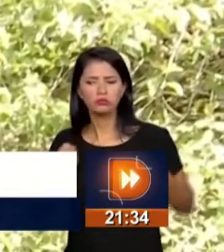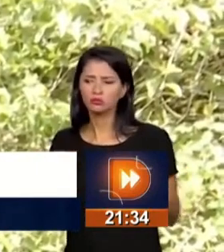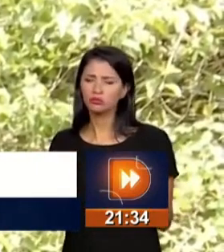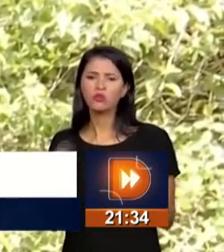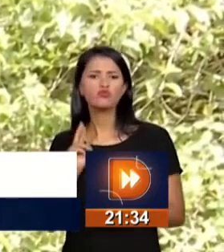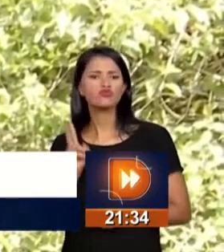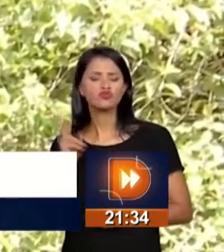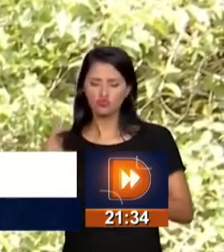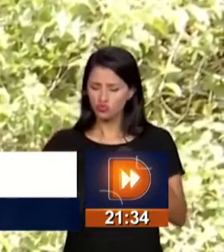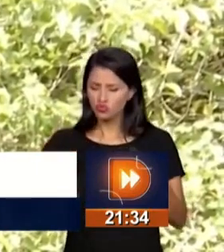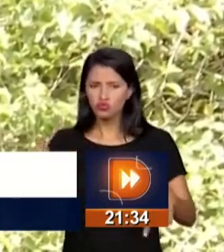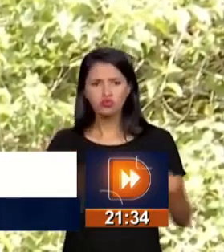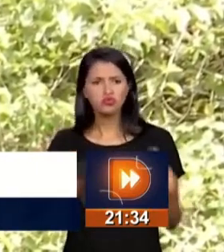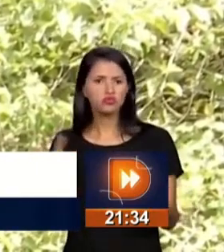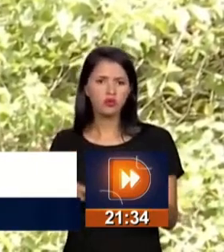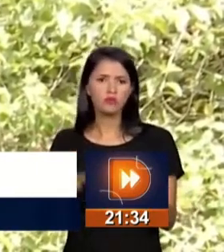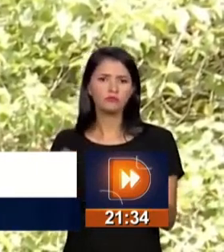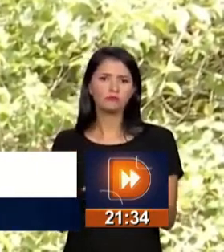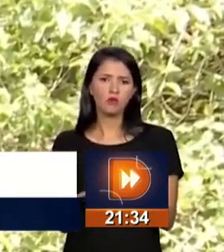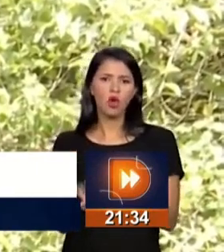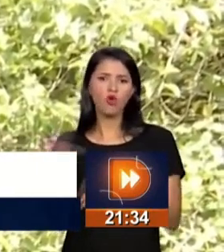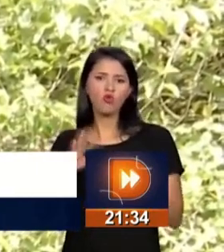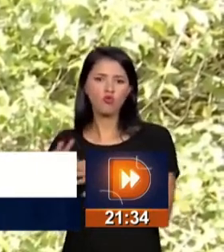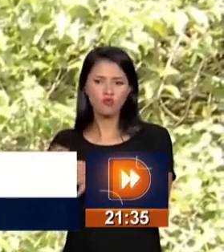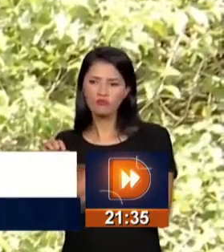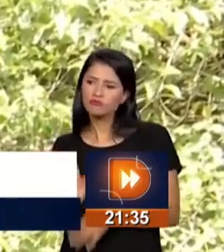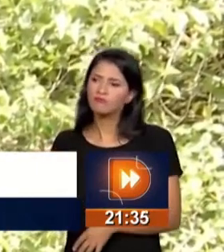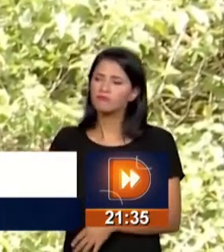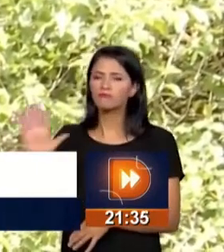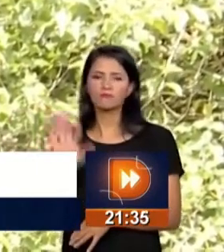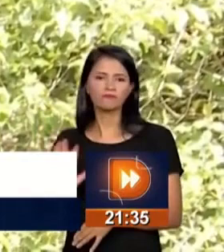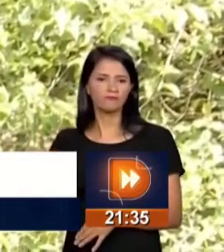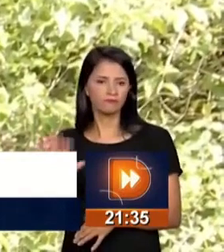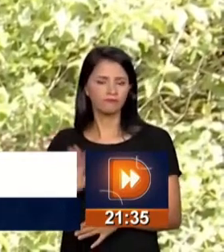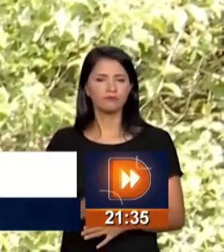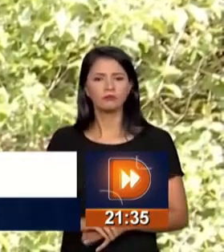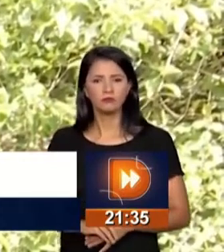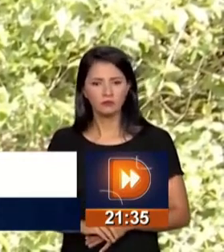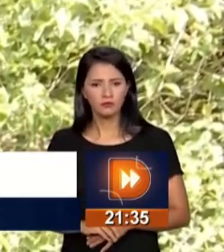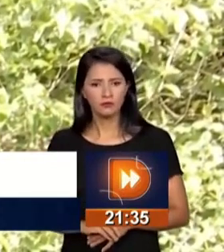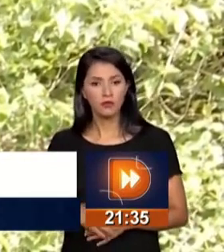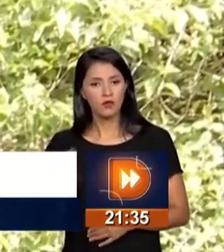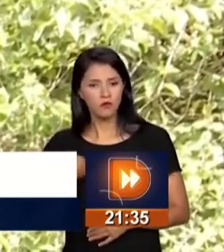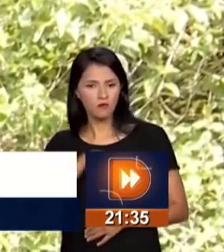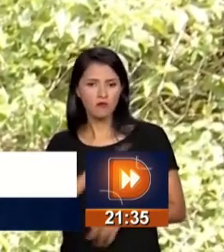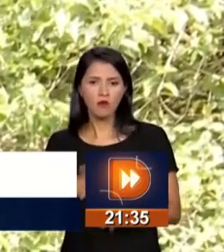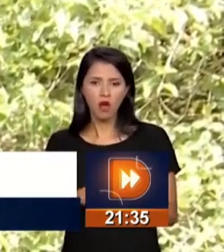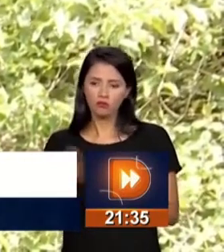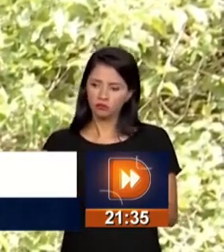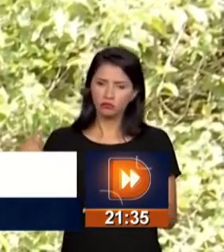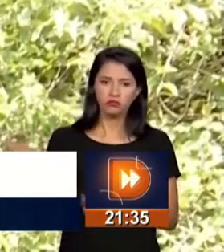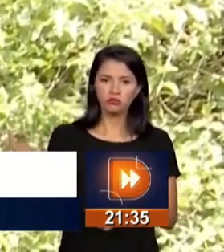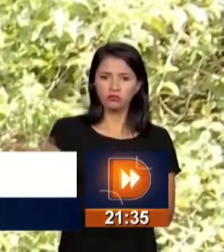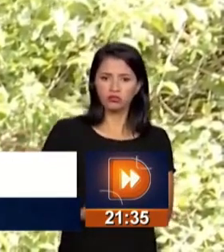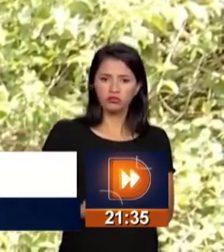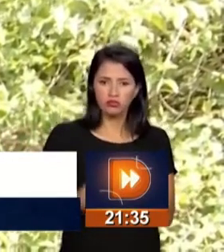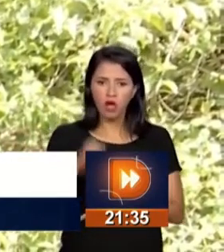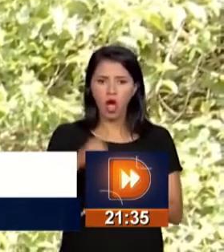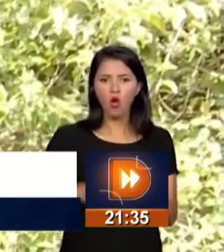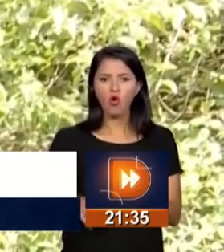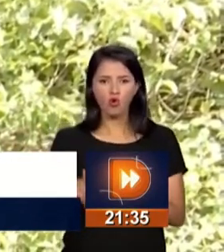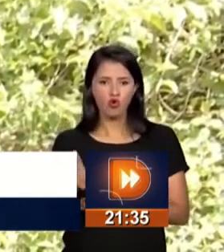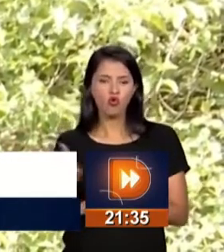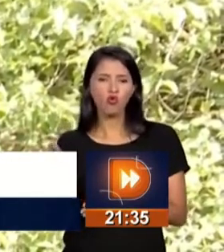As discussões com a União Europeia. É que vamos a intensificar nossas discussões. Firmar esse acordo. Com a União Europeia